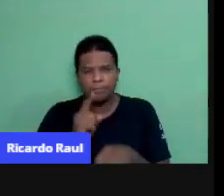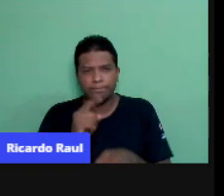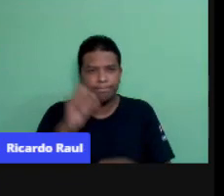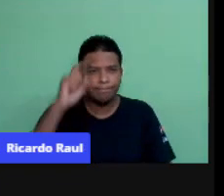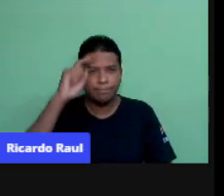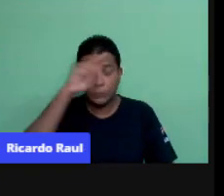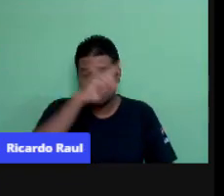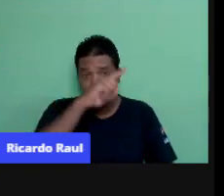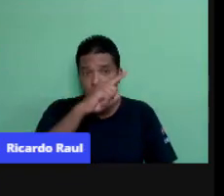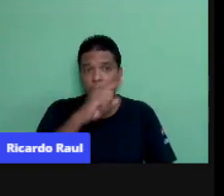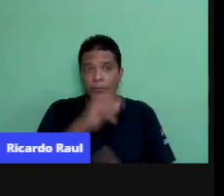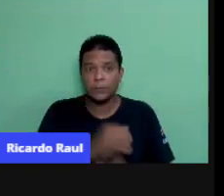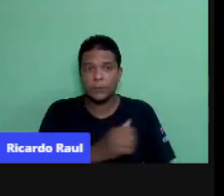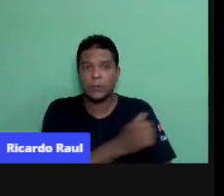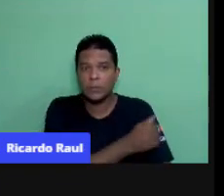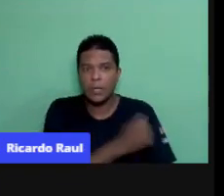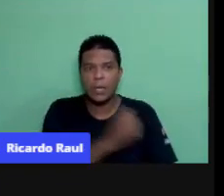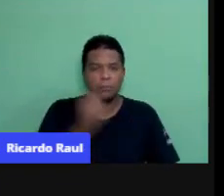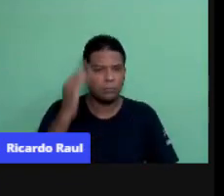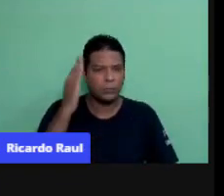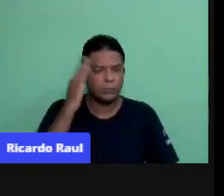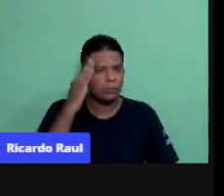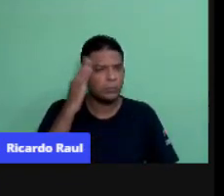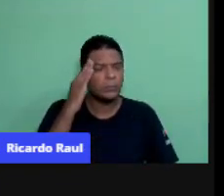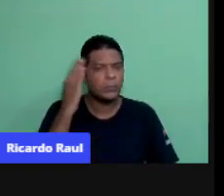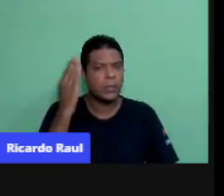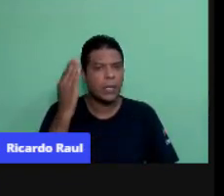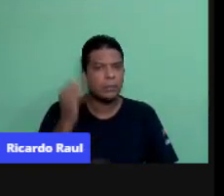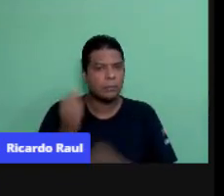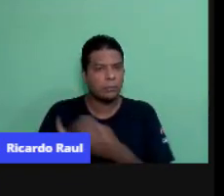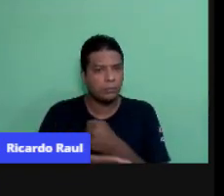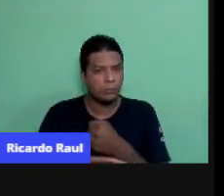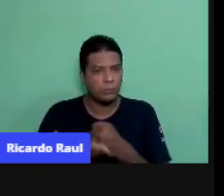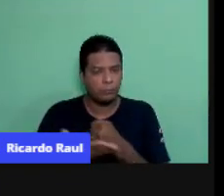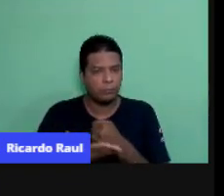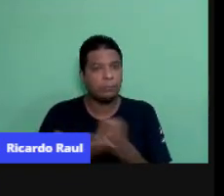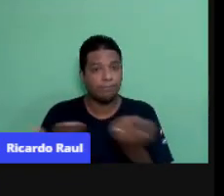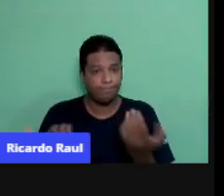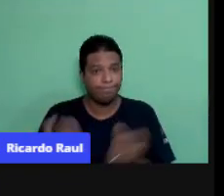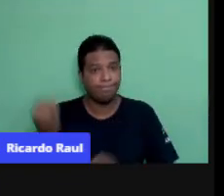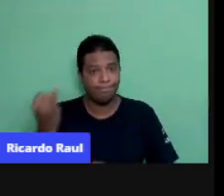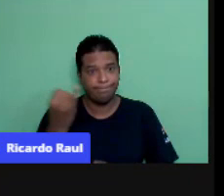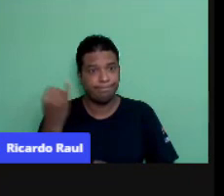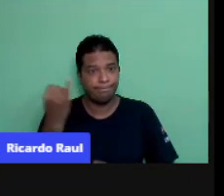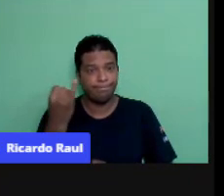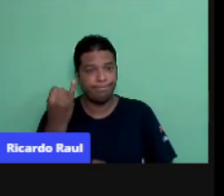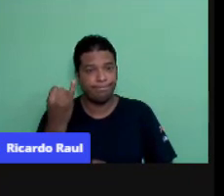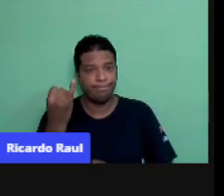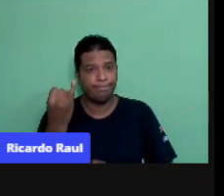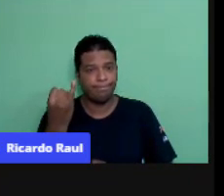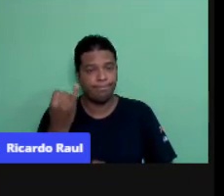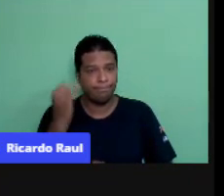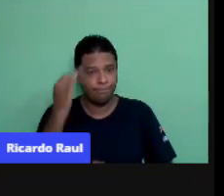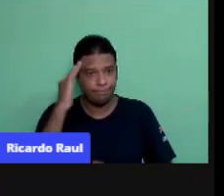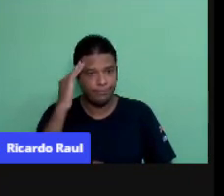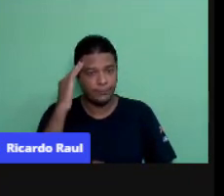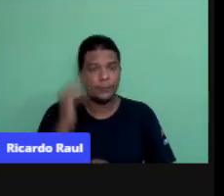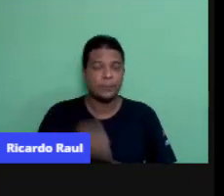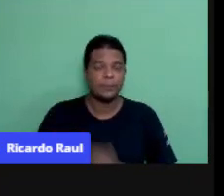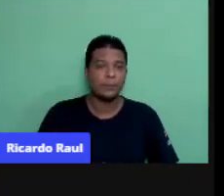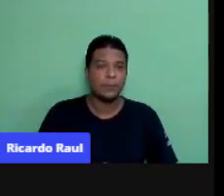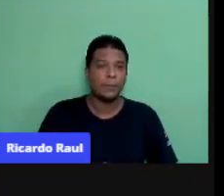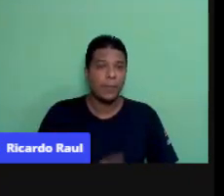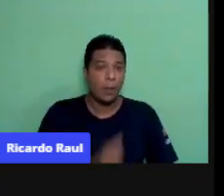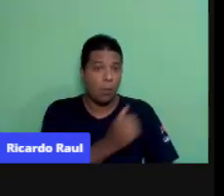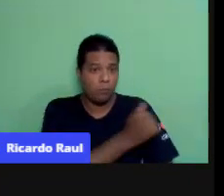Né? Seus alunos já estão acima daquilo que foi dado no caderno base. Essa é a importância do caderno base. Entendeu? Para que esse